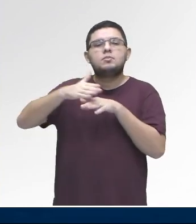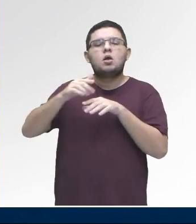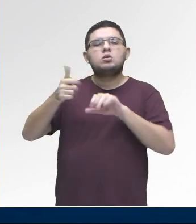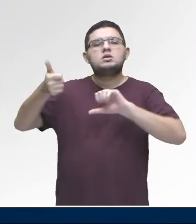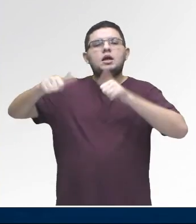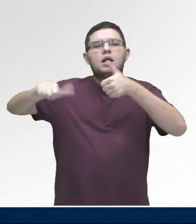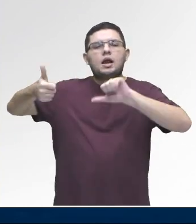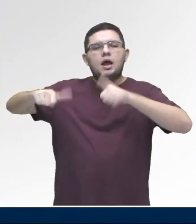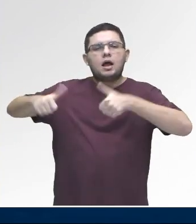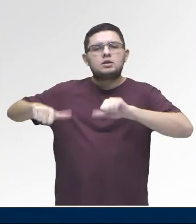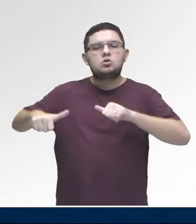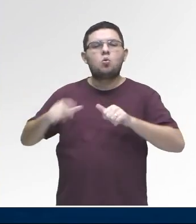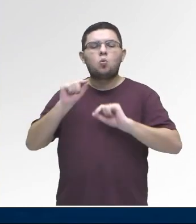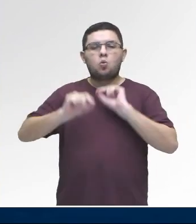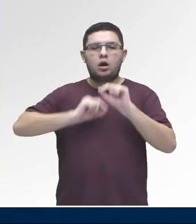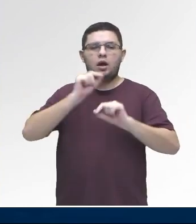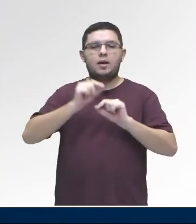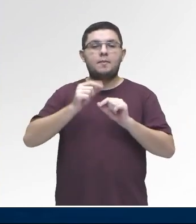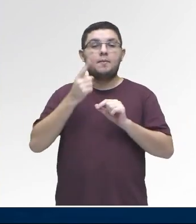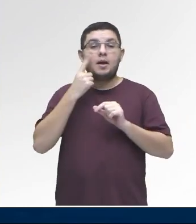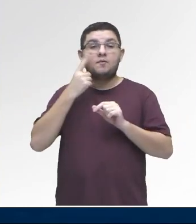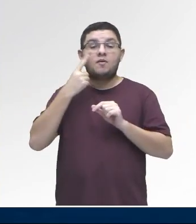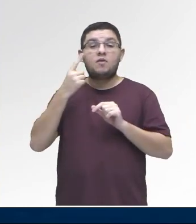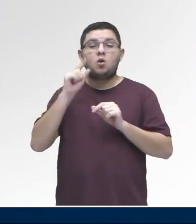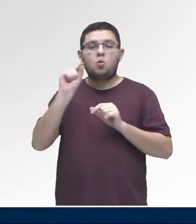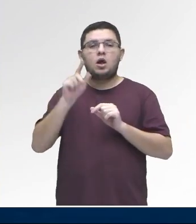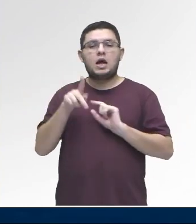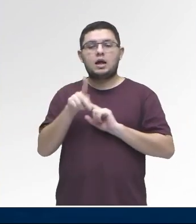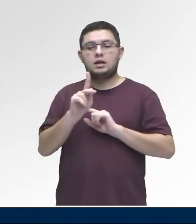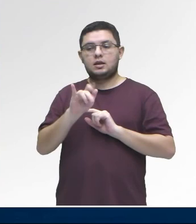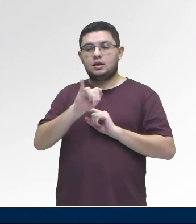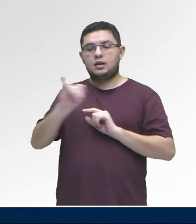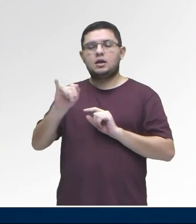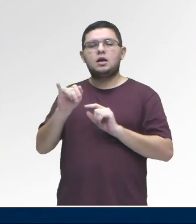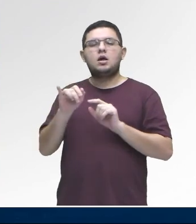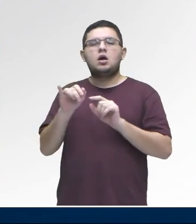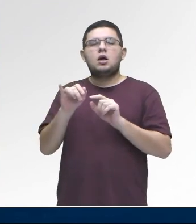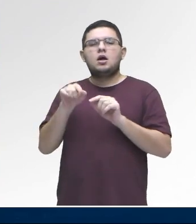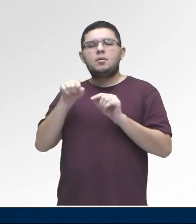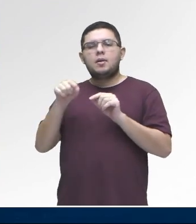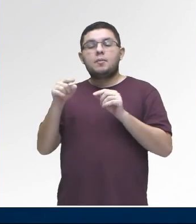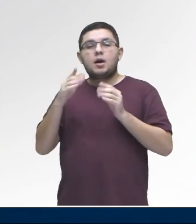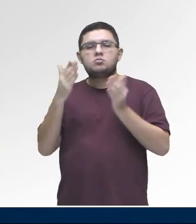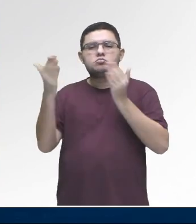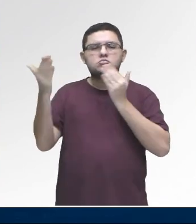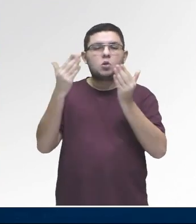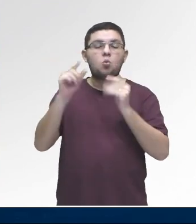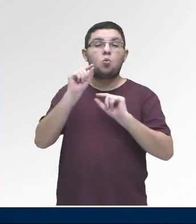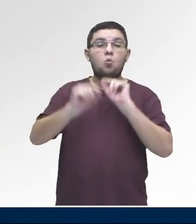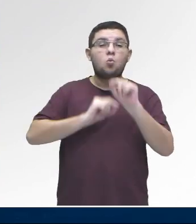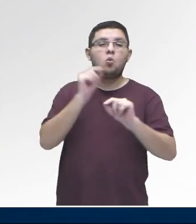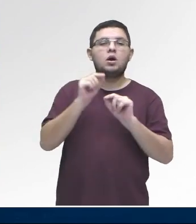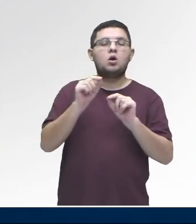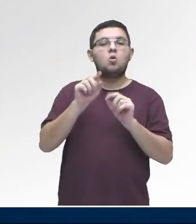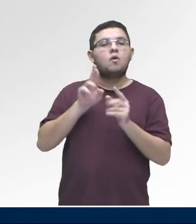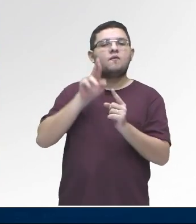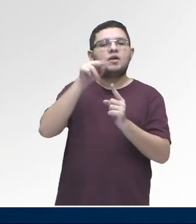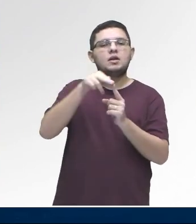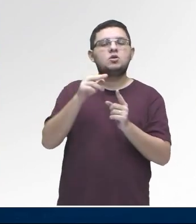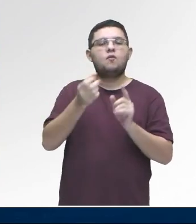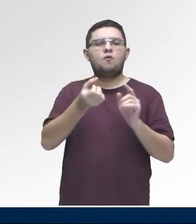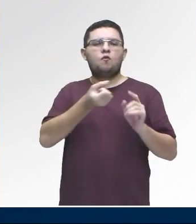análise porque nós pegamos o valor referencial adotado na química para a constante de ionização,